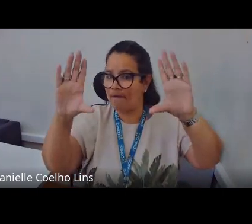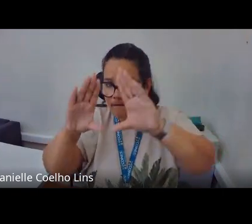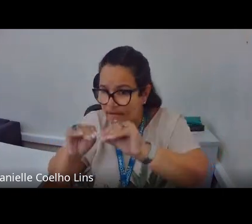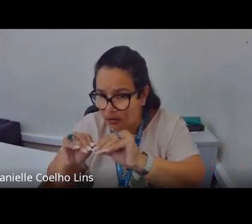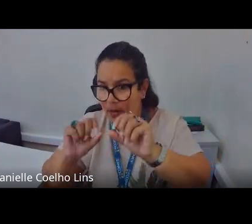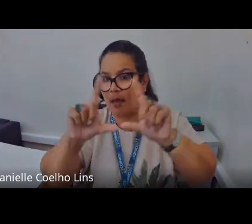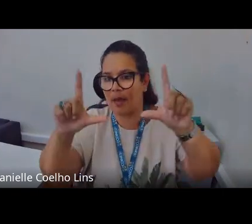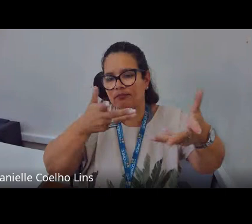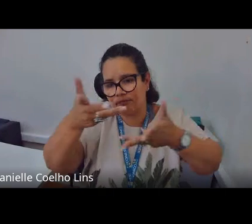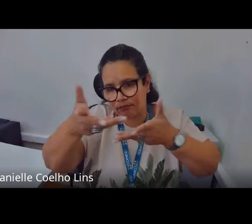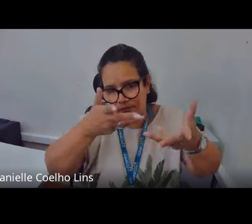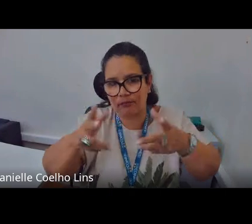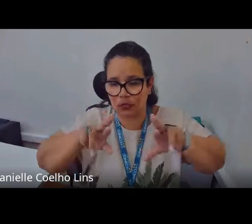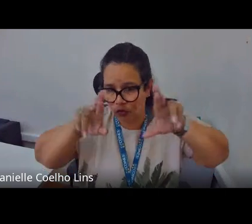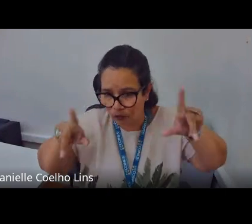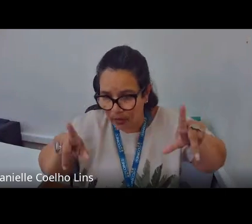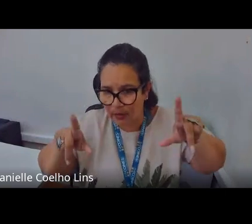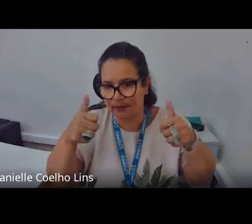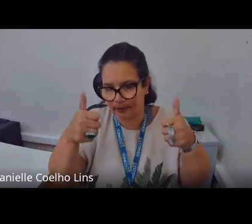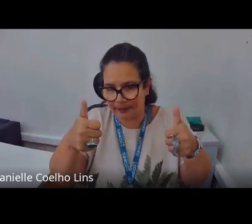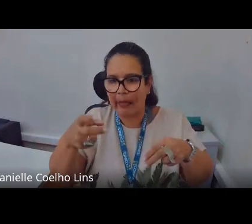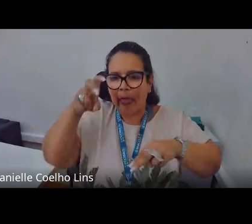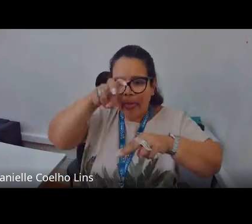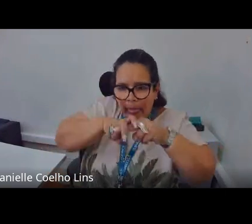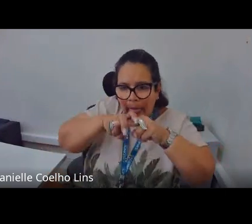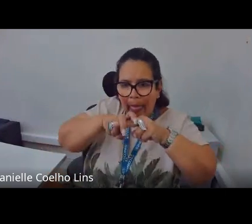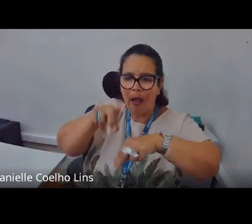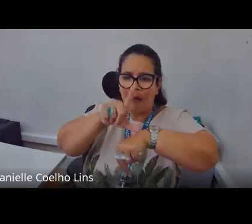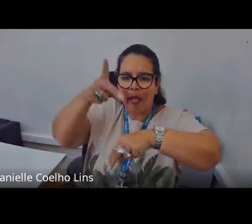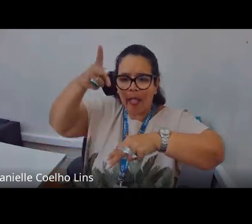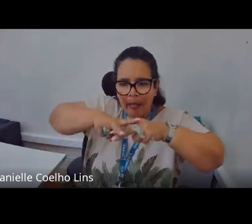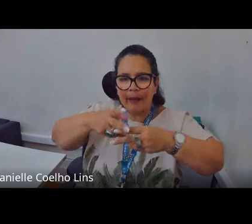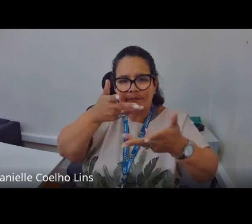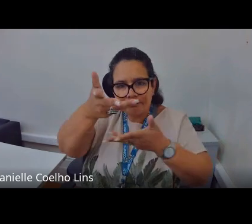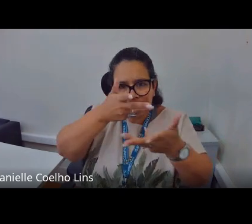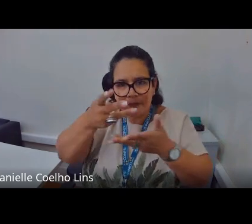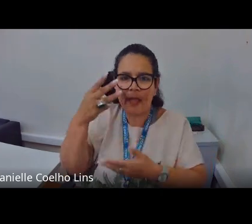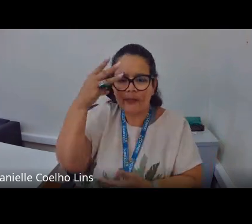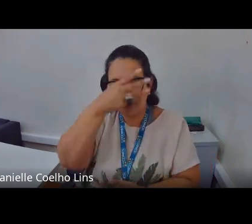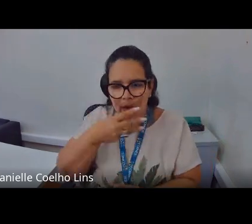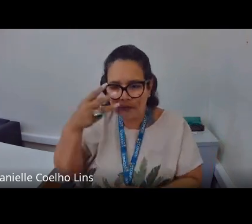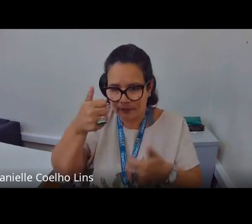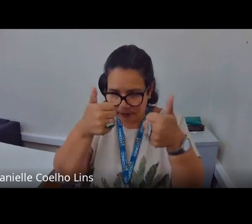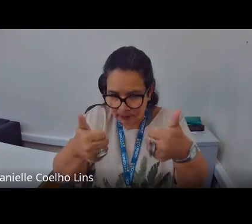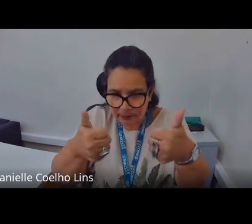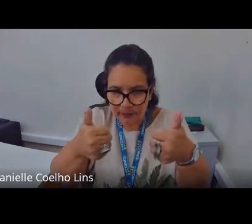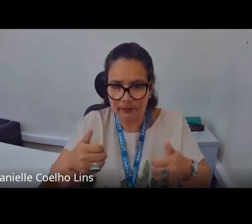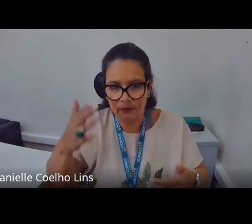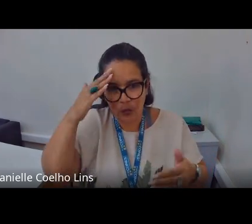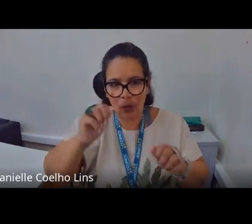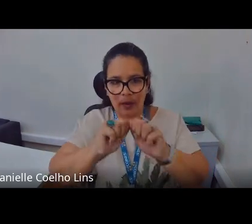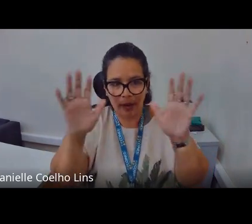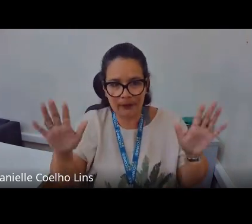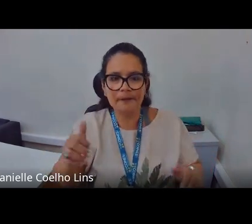ali sim, o professor está com a câmera aberta, ele vai interagir, ele vai estar presente, você pergunta na hora, ele fica por 3